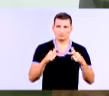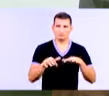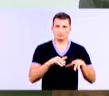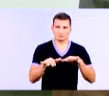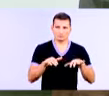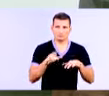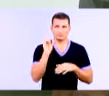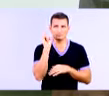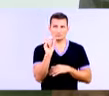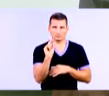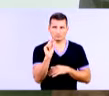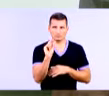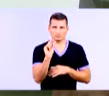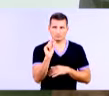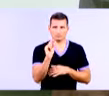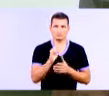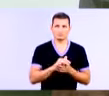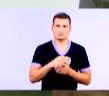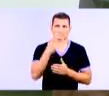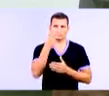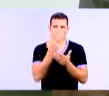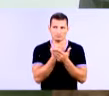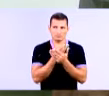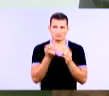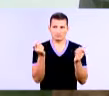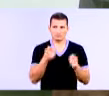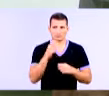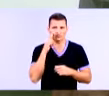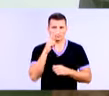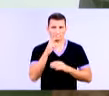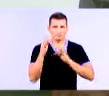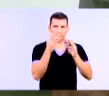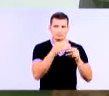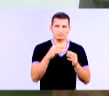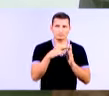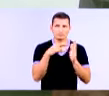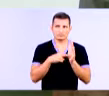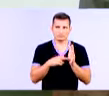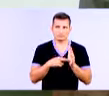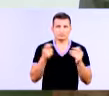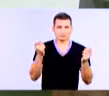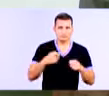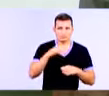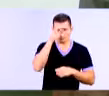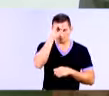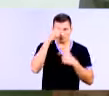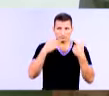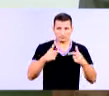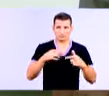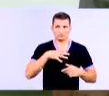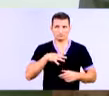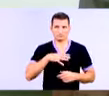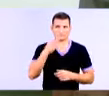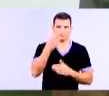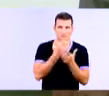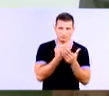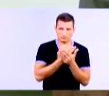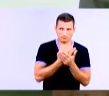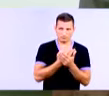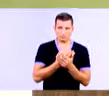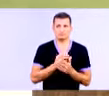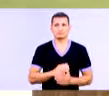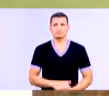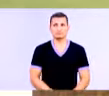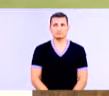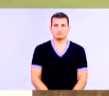as regras em 3 aulas. Será que seria possível a gente aprender língua portuguesa em 3 aulas? E o mais importante, né?